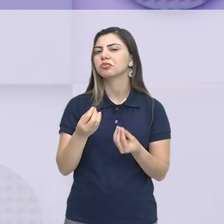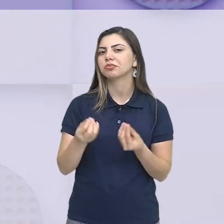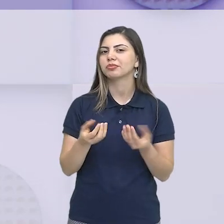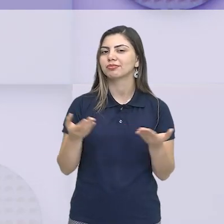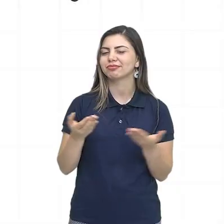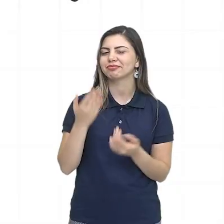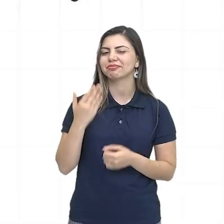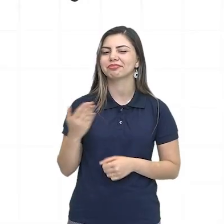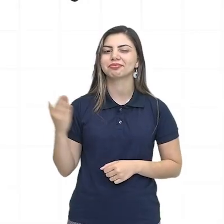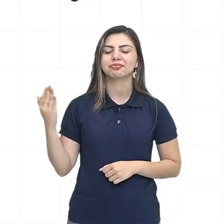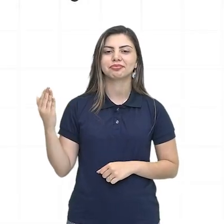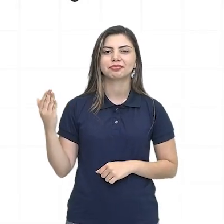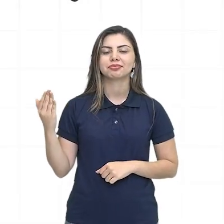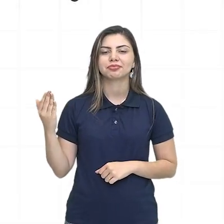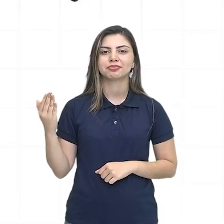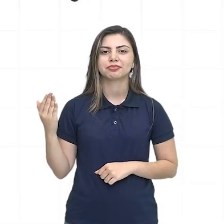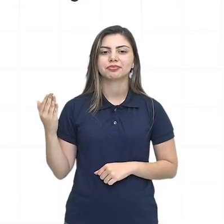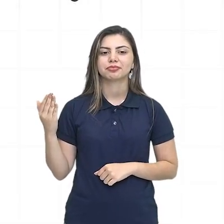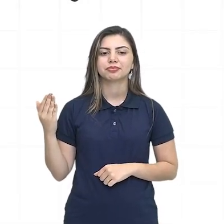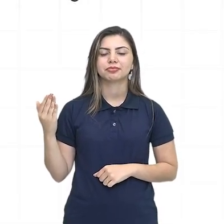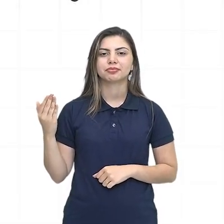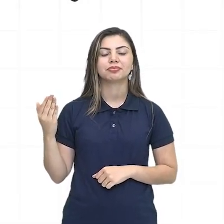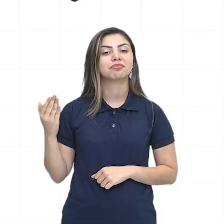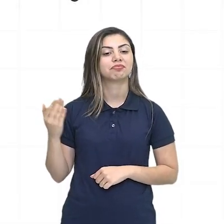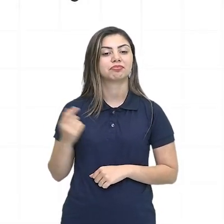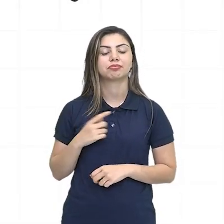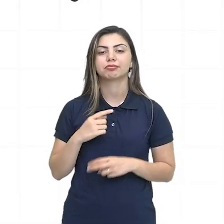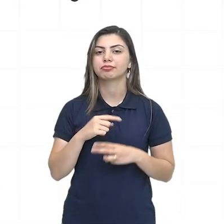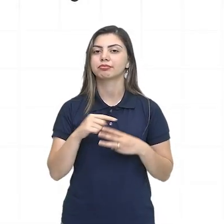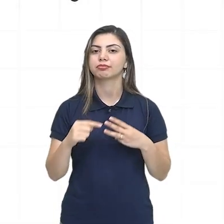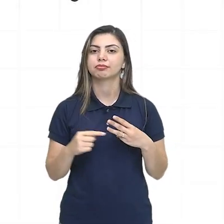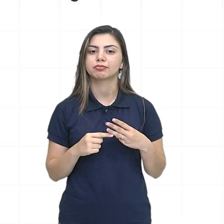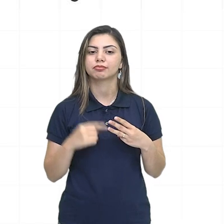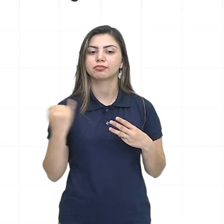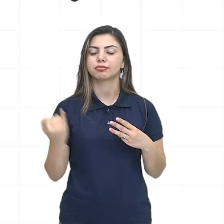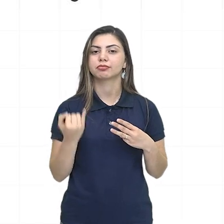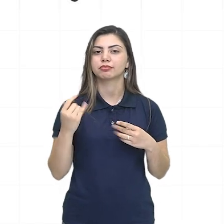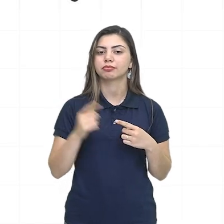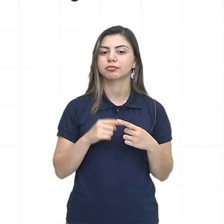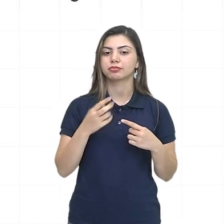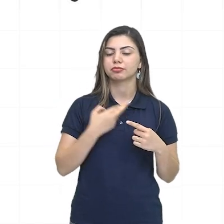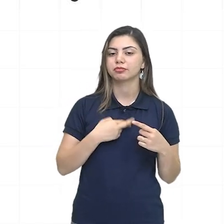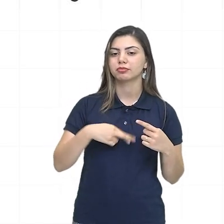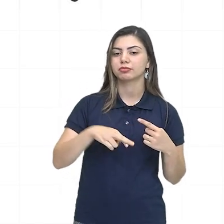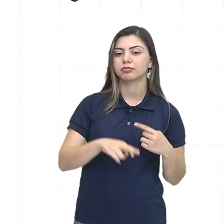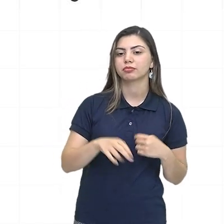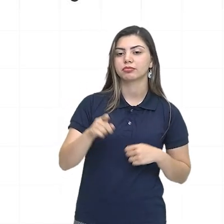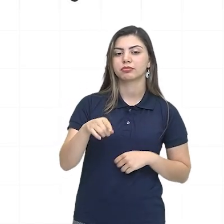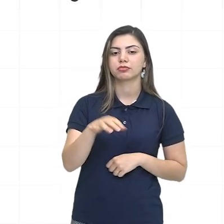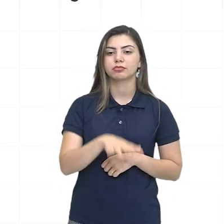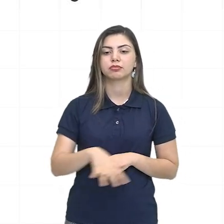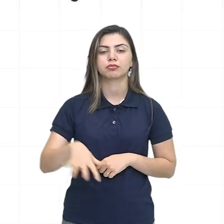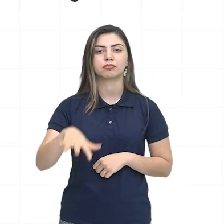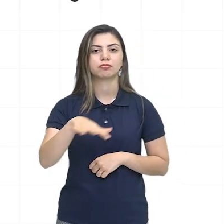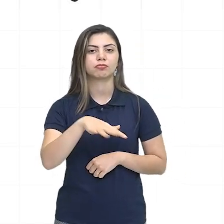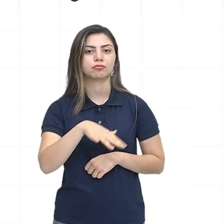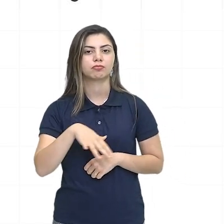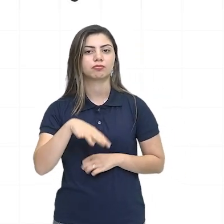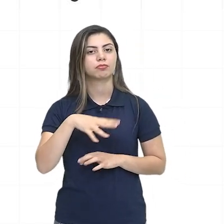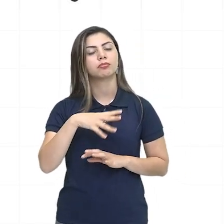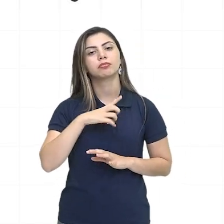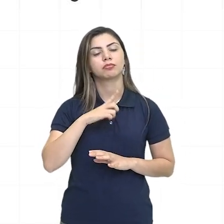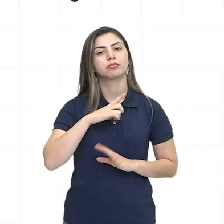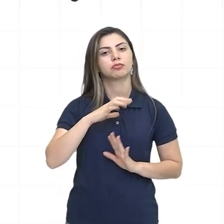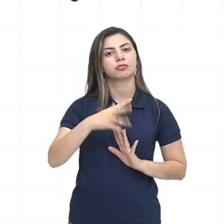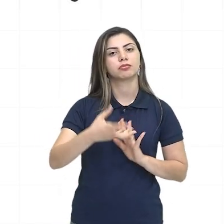religiosa. Vamos lá? Então, temos aí 3 pontinhos. A religião é um campo profundamente simbólico da